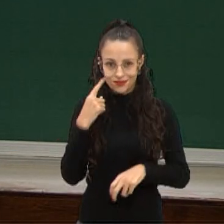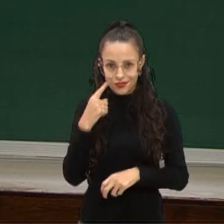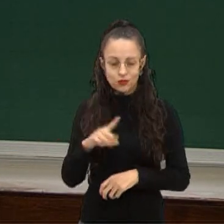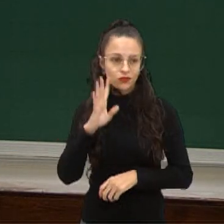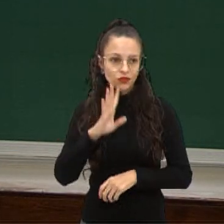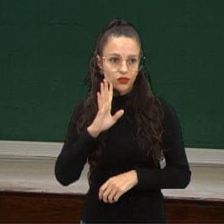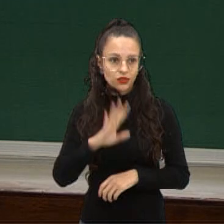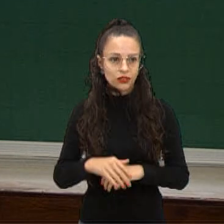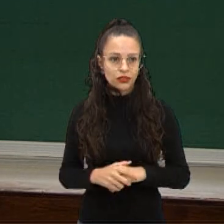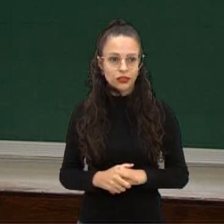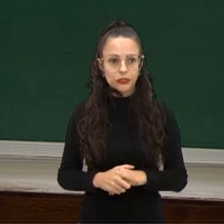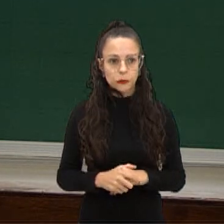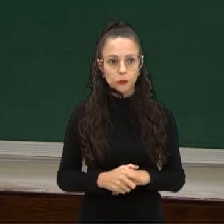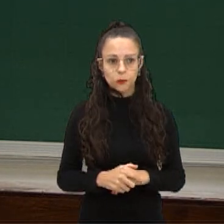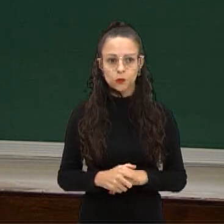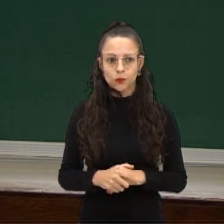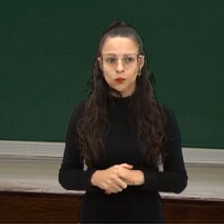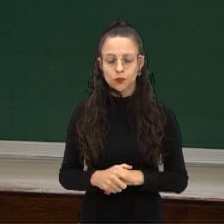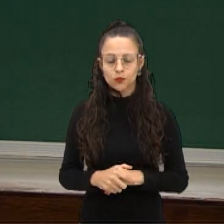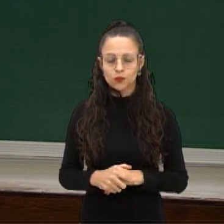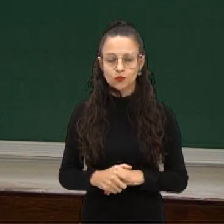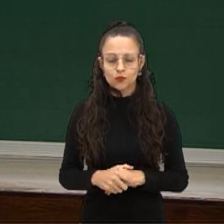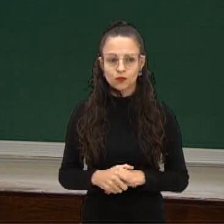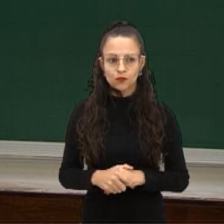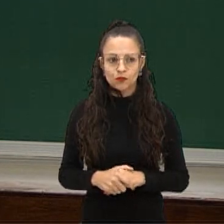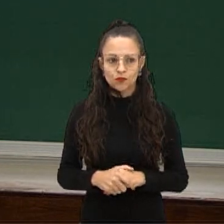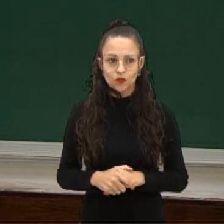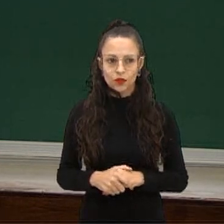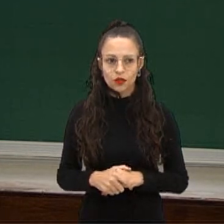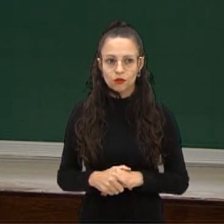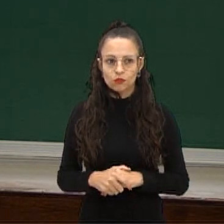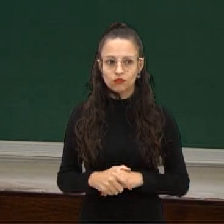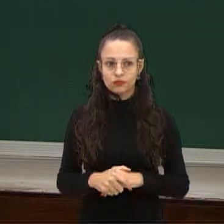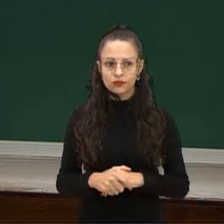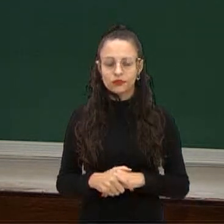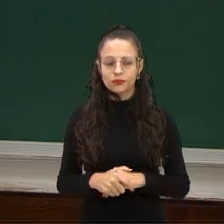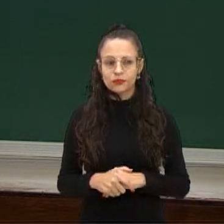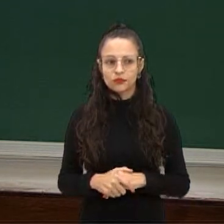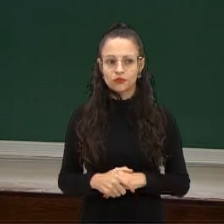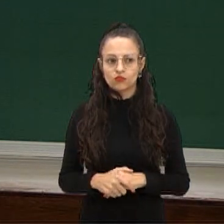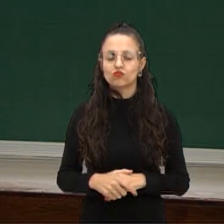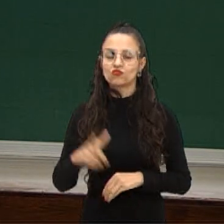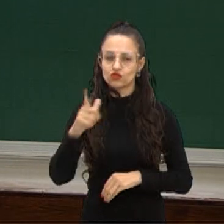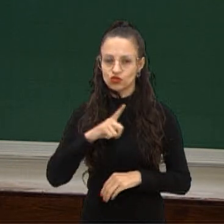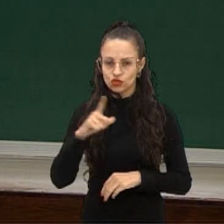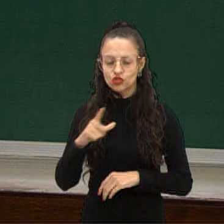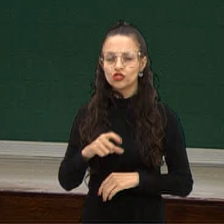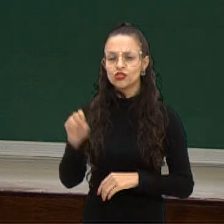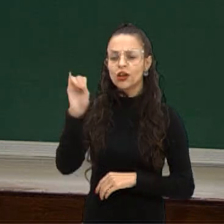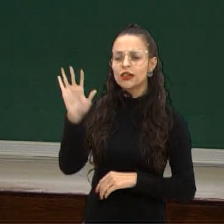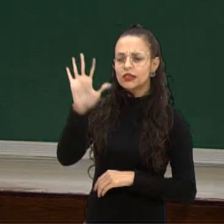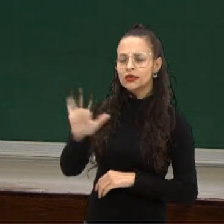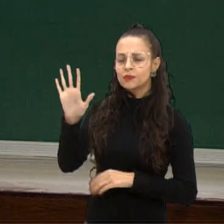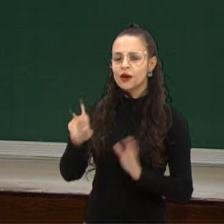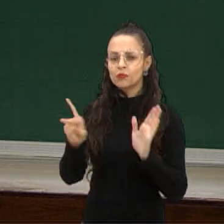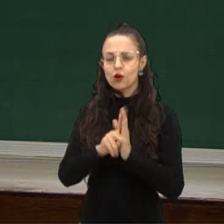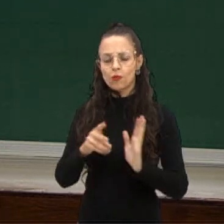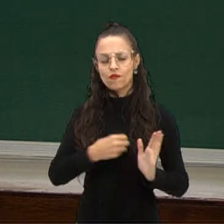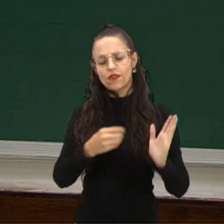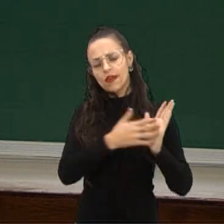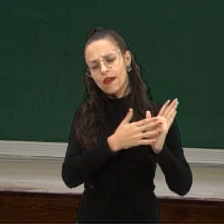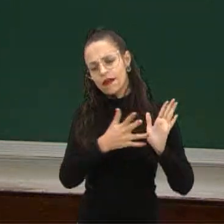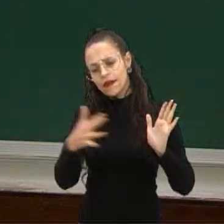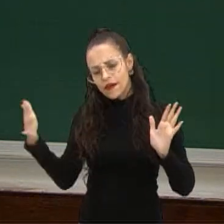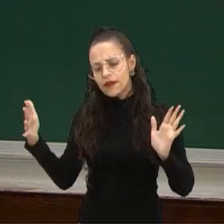ficou, né? Então, está aqui todo o esqueminha para vocês verem. O percurso era decorado com imagens da vida de Cristo. Normalmente tinha